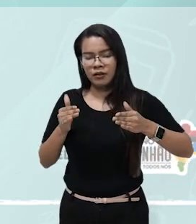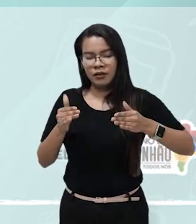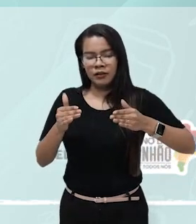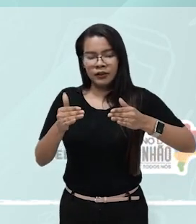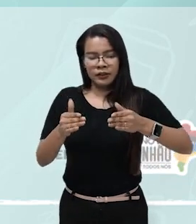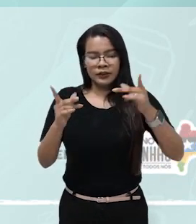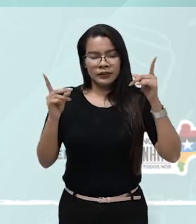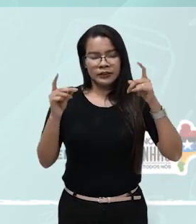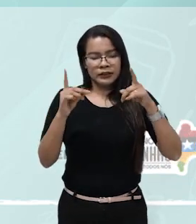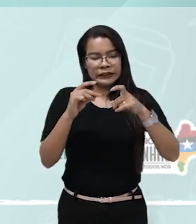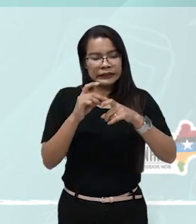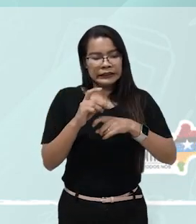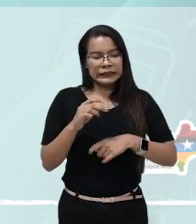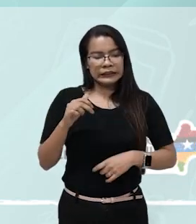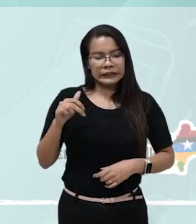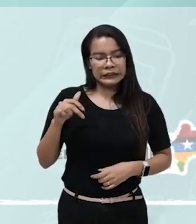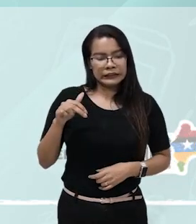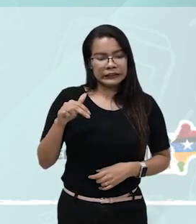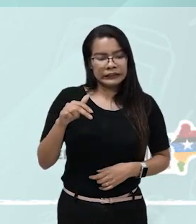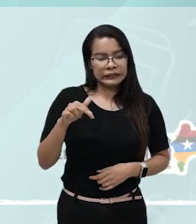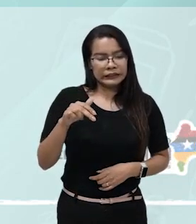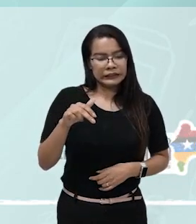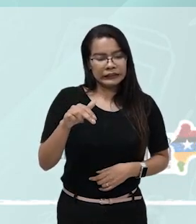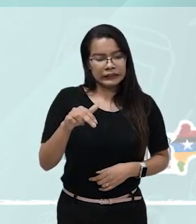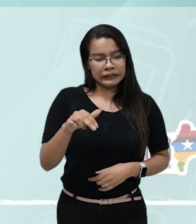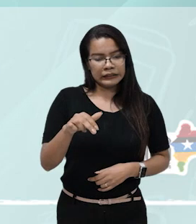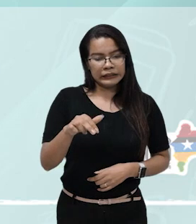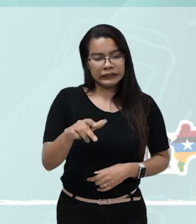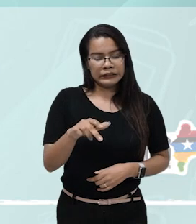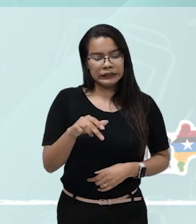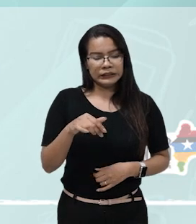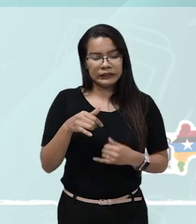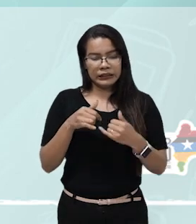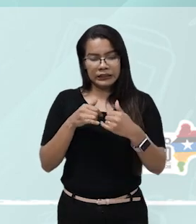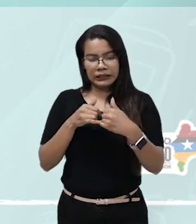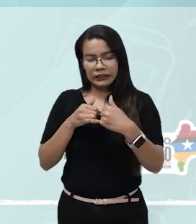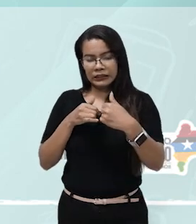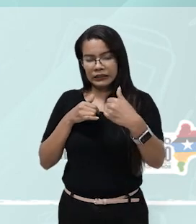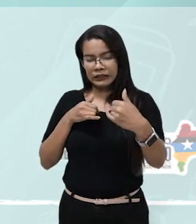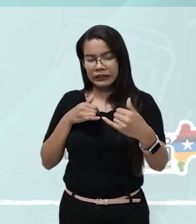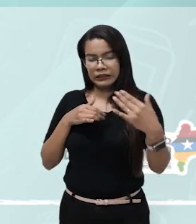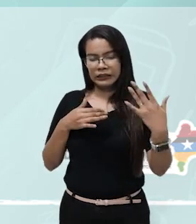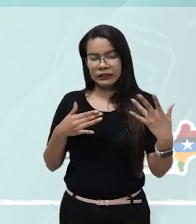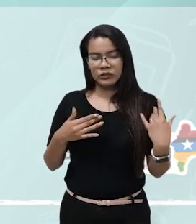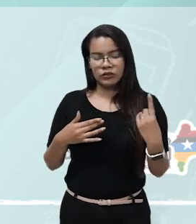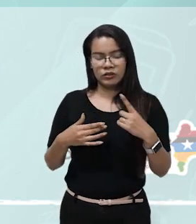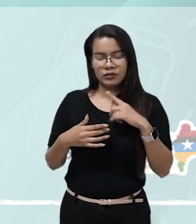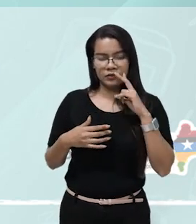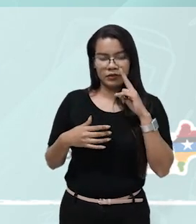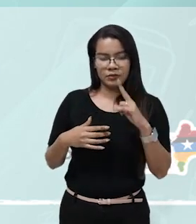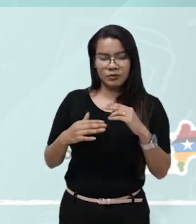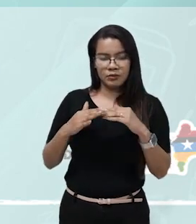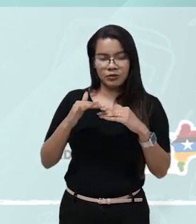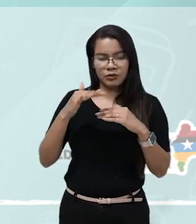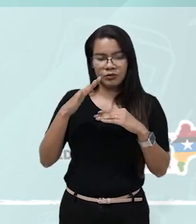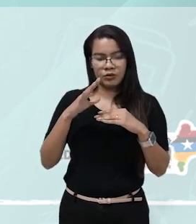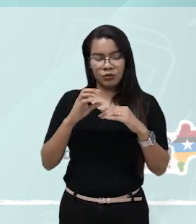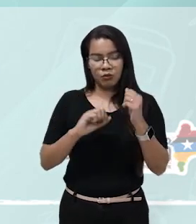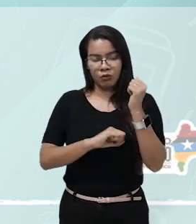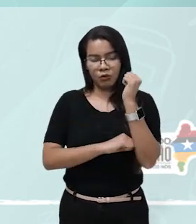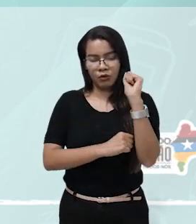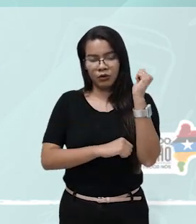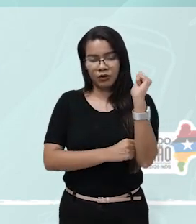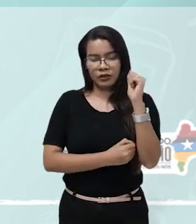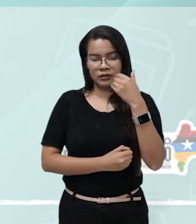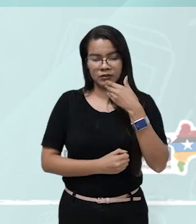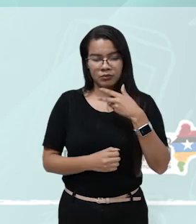dificuldade. E esse indivíduo ele anda sobre essa linha. Então ali a gente está mensurando ali o nível de coordenação motora